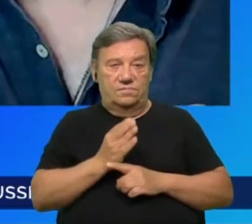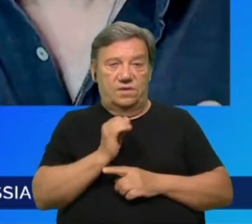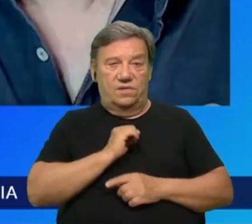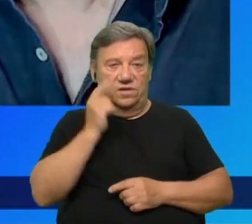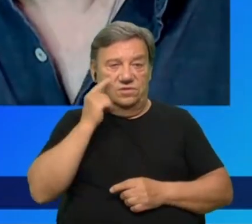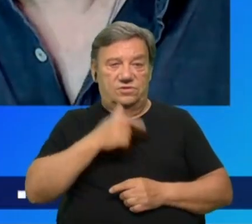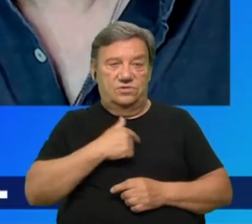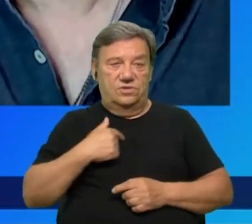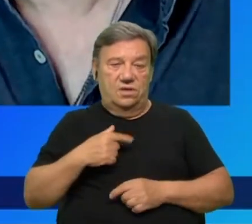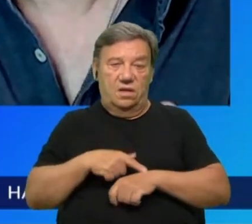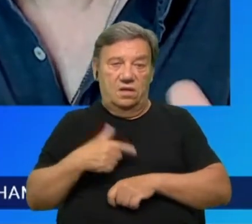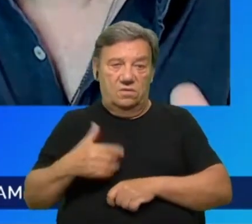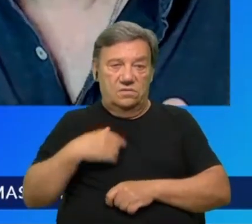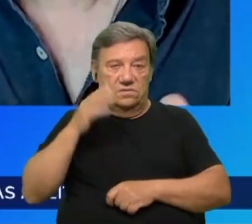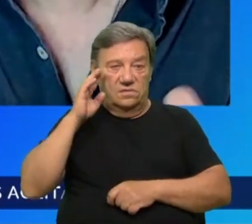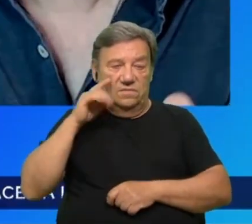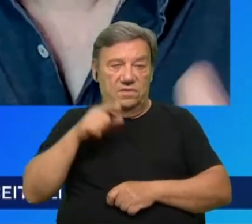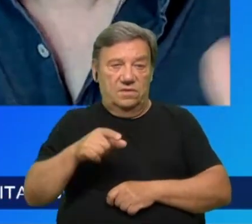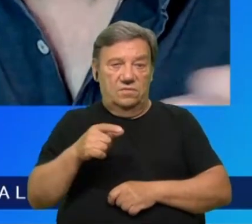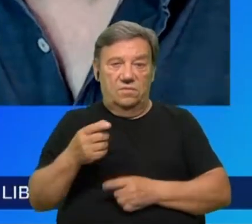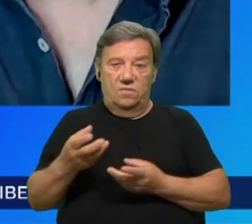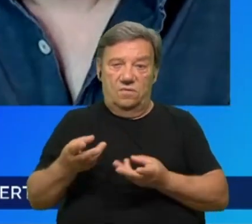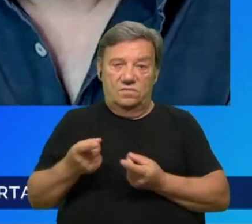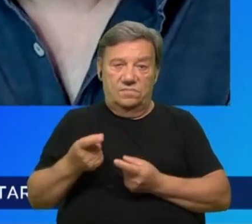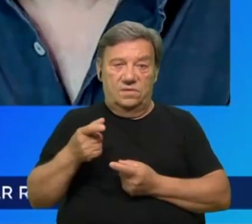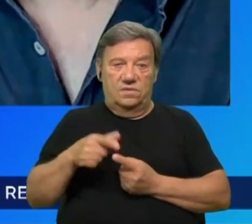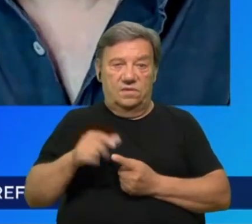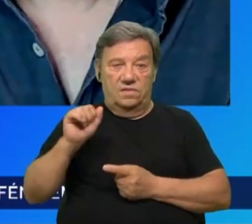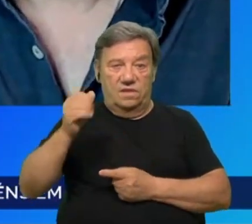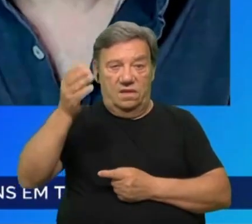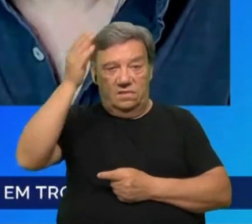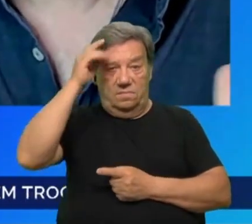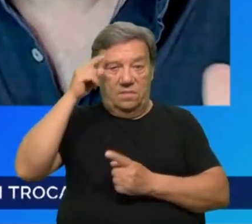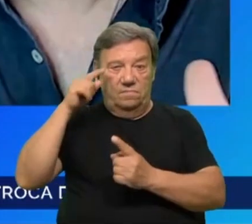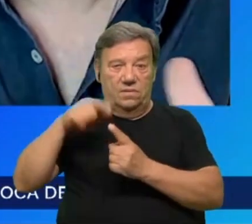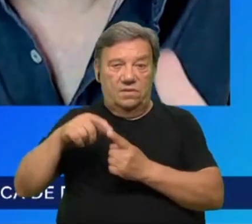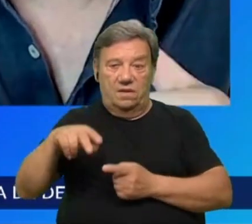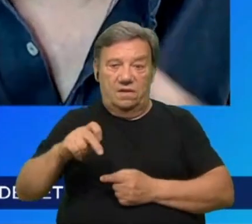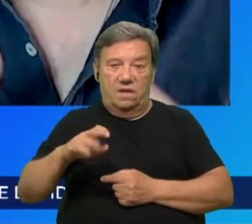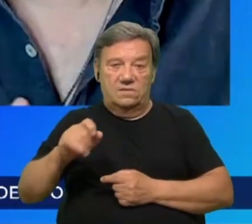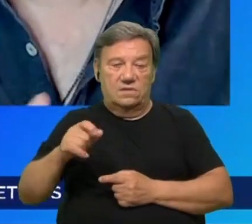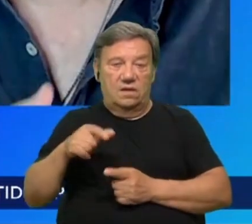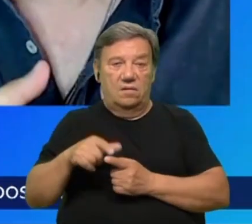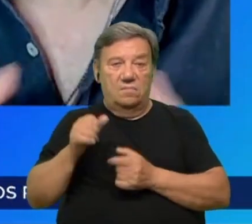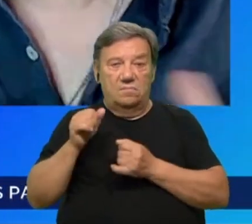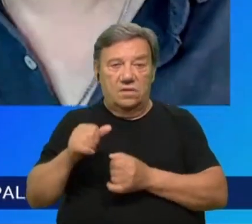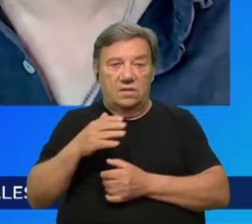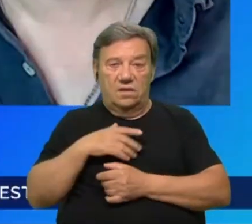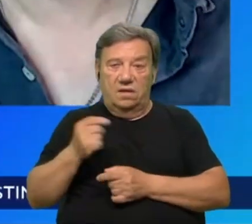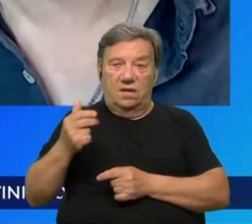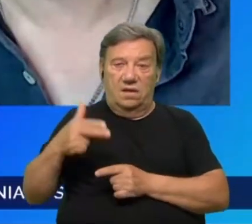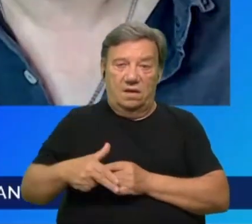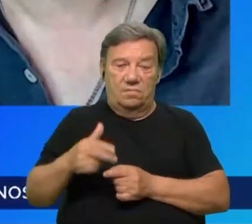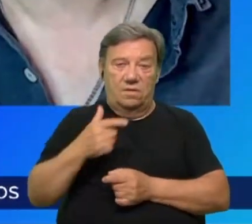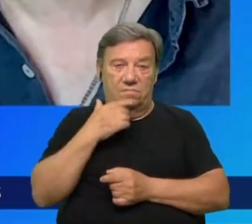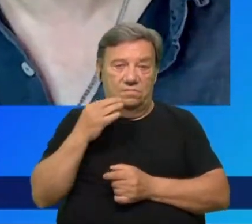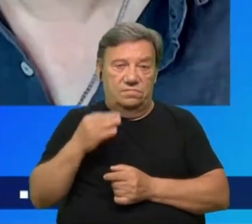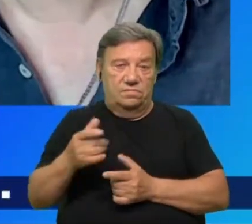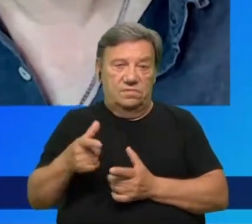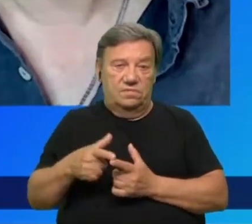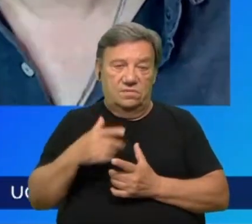China, numa altura em que É. nós sabemos que o orçamento de Trump apontado Ah, para a NASA aponta para quebras